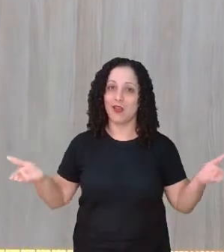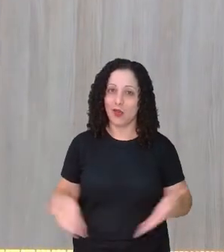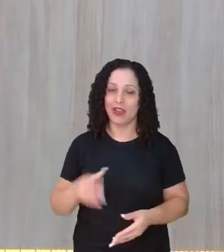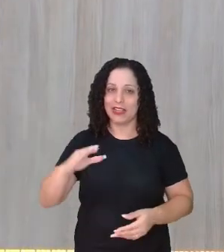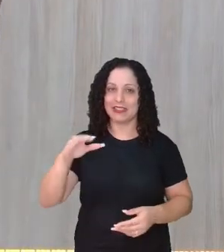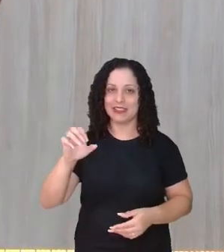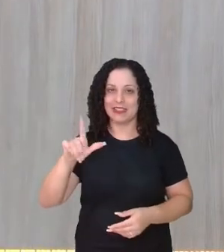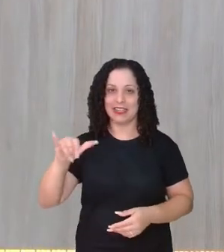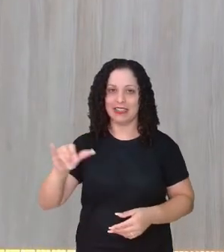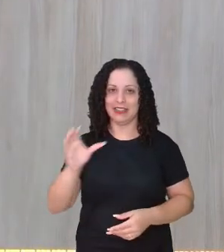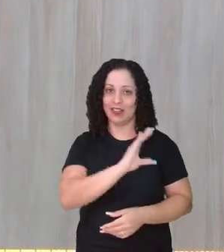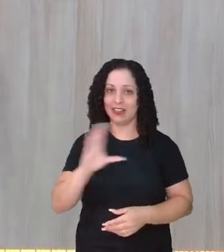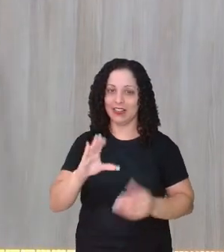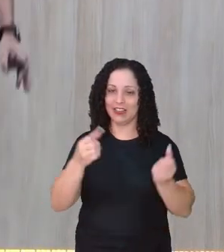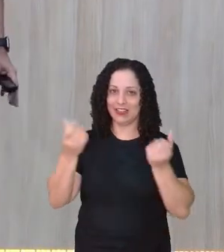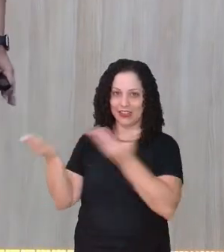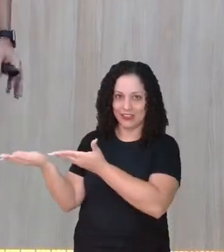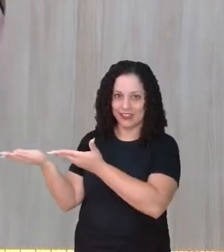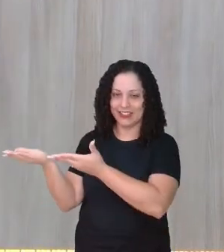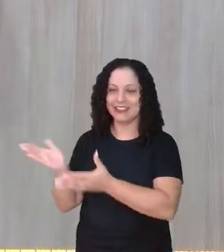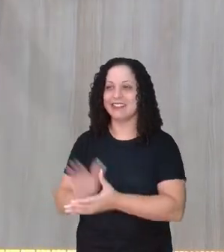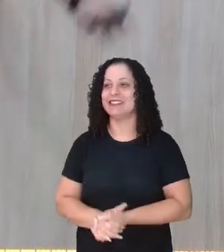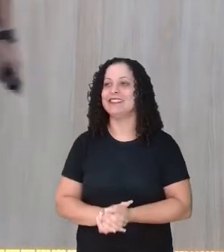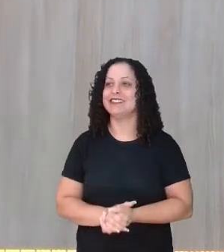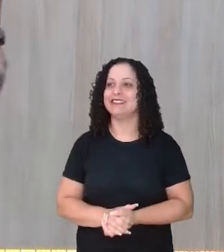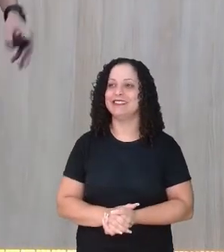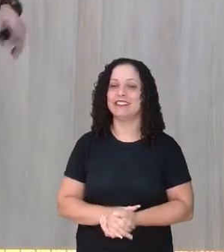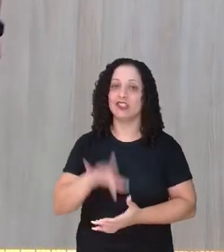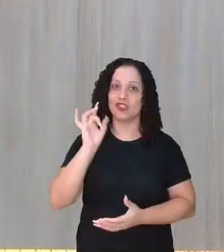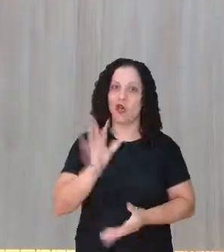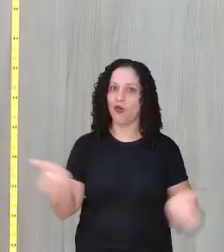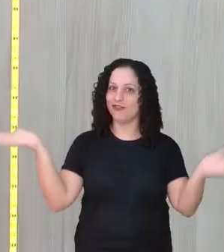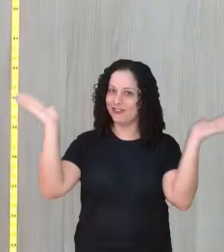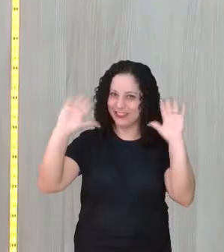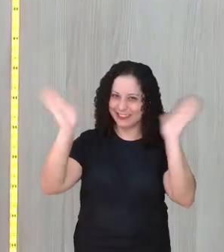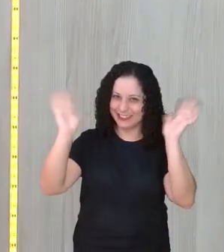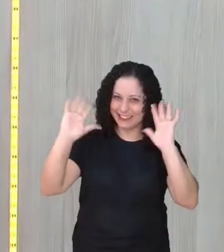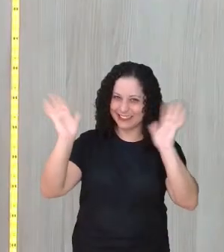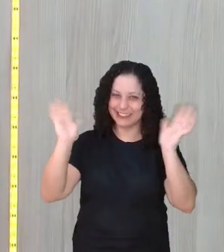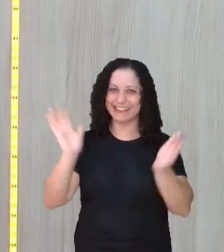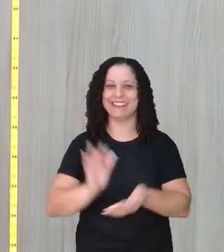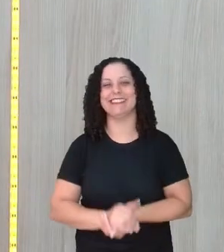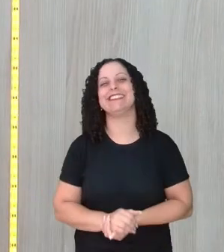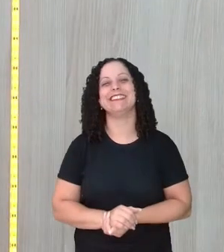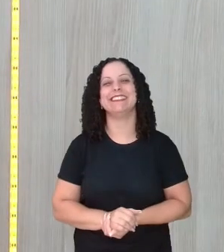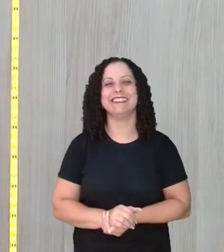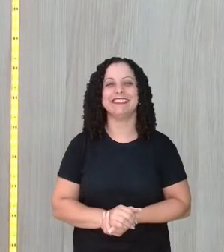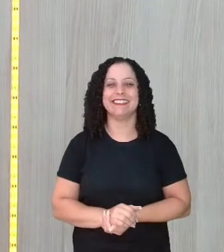para a Celi. Você vai cortar a câmera, Billy, ela vai só dizer tchau, tá bom? Tchau, gente. Um